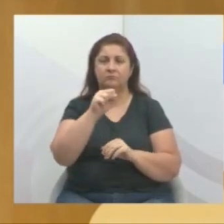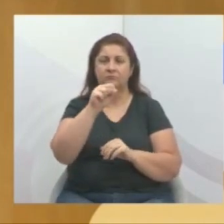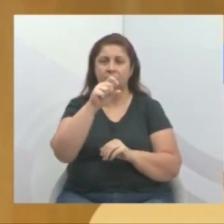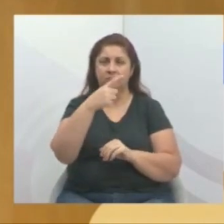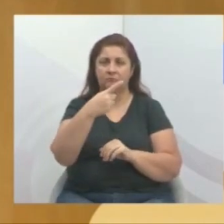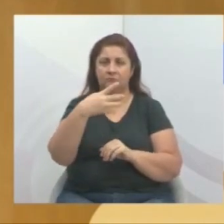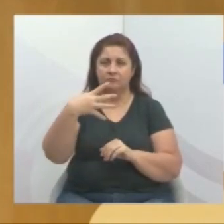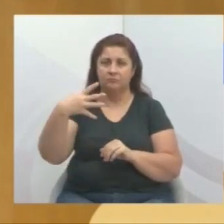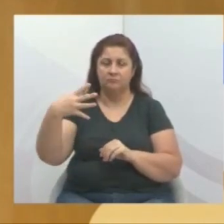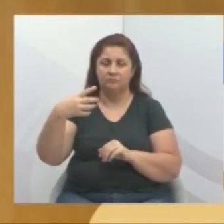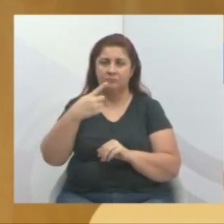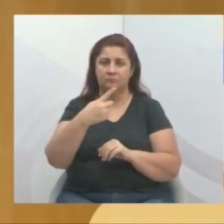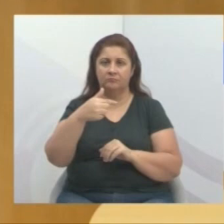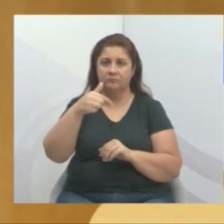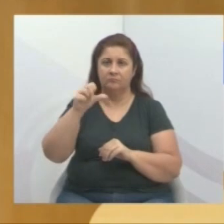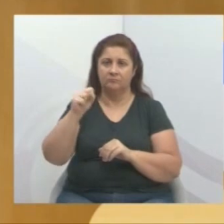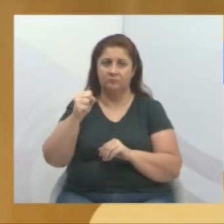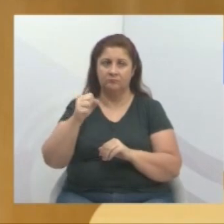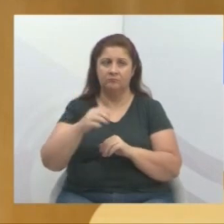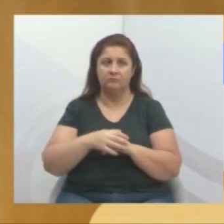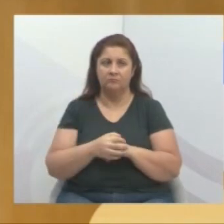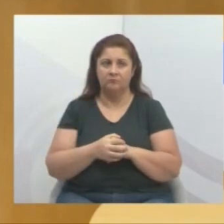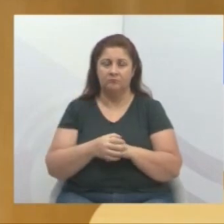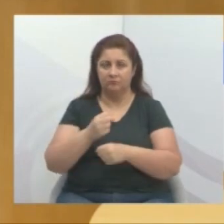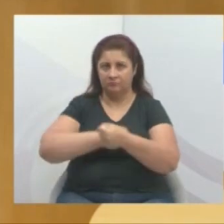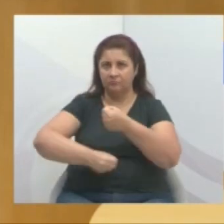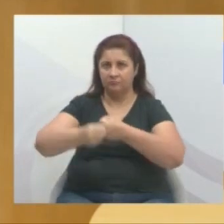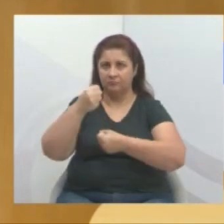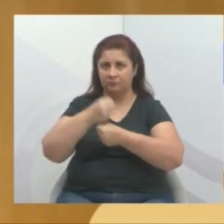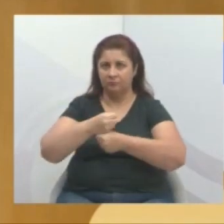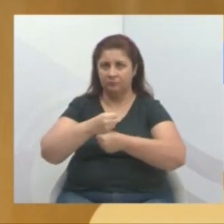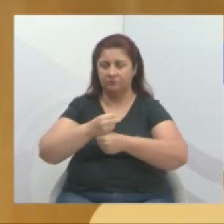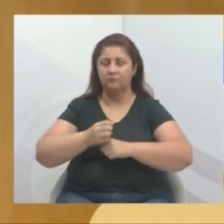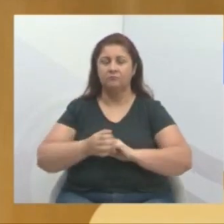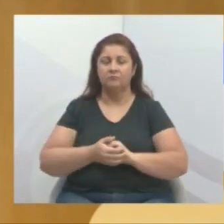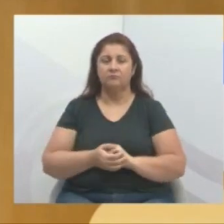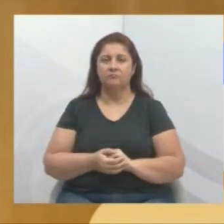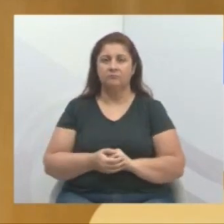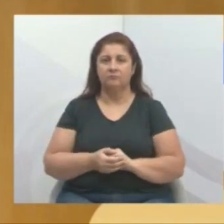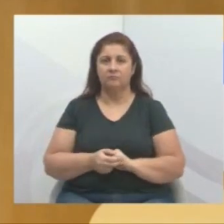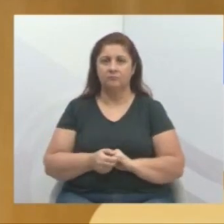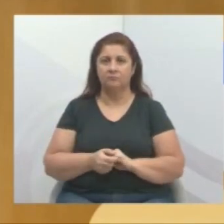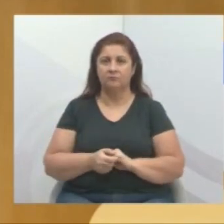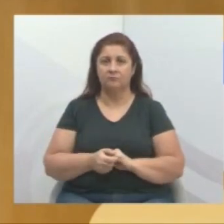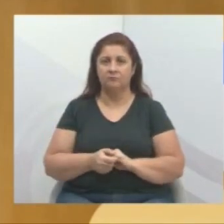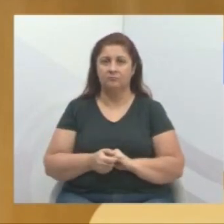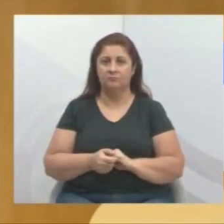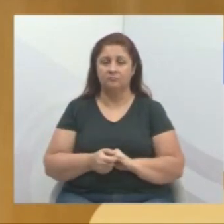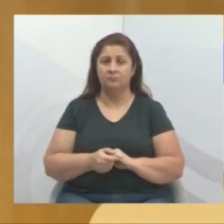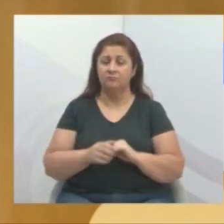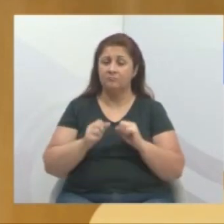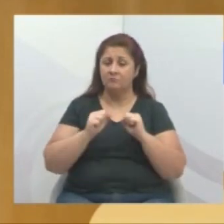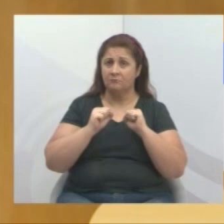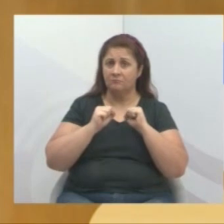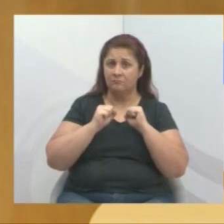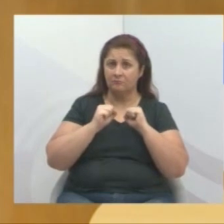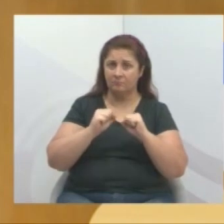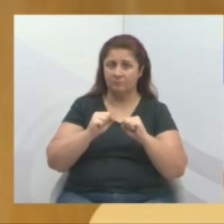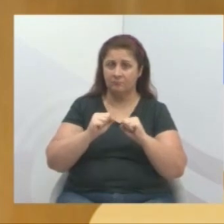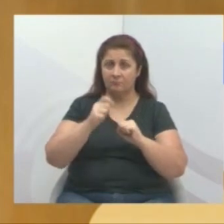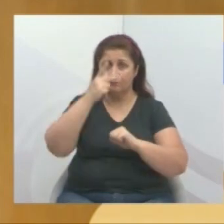14.198, de 2 de setembro de 2021, do ano passado, que dá condições para